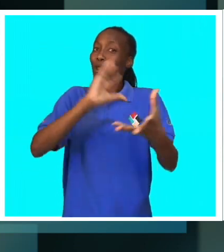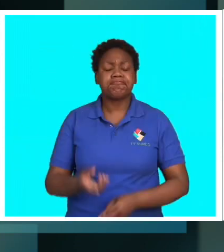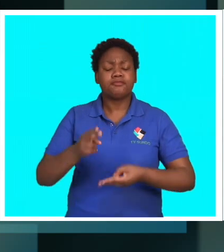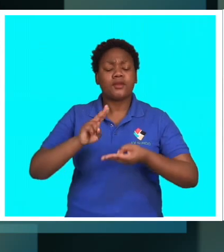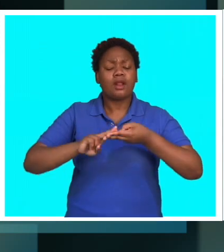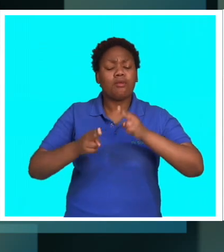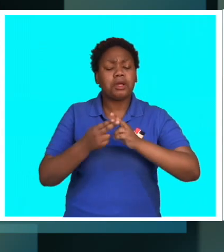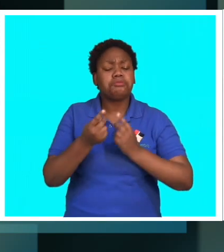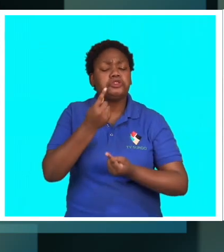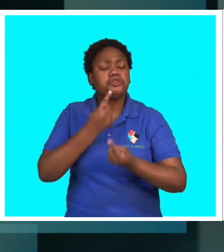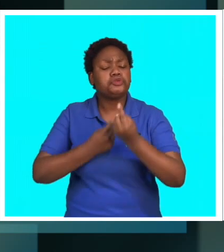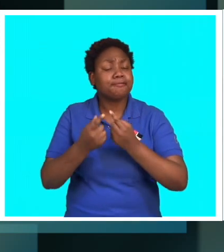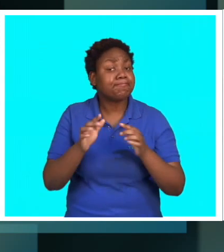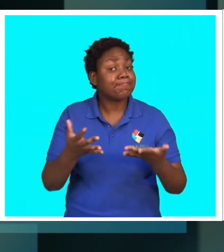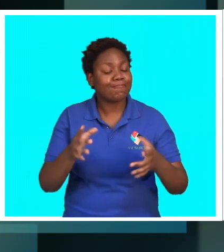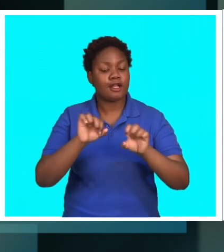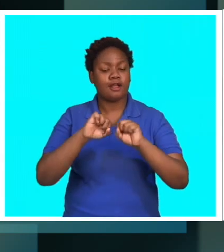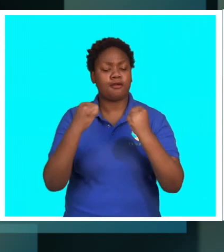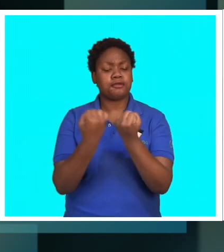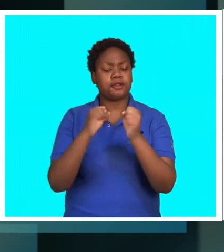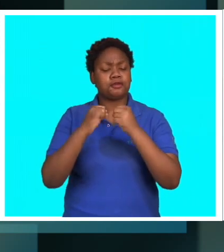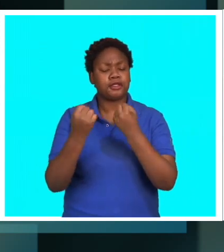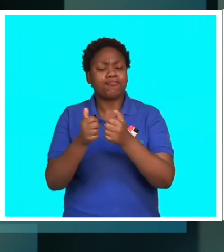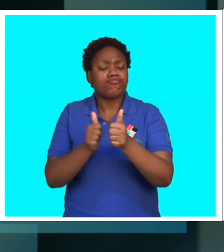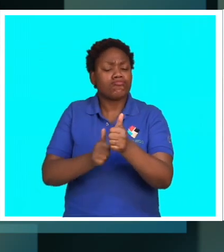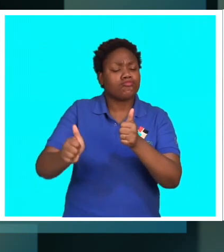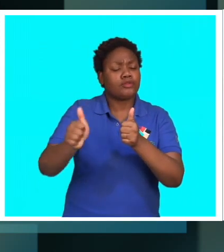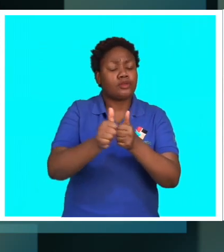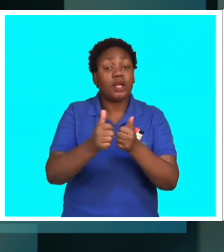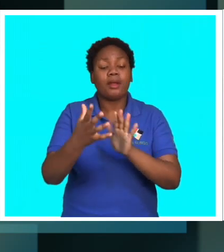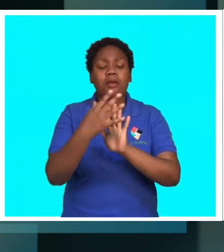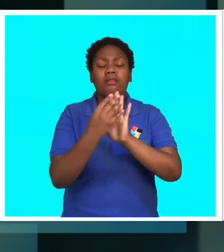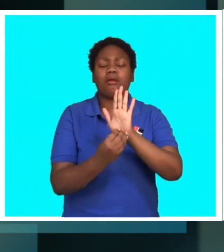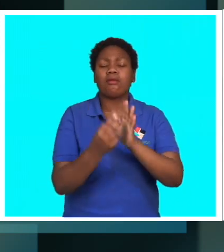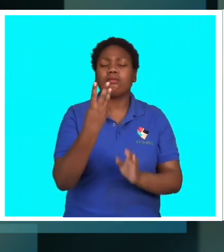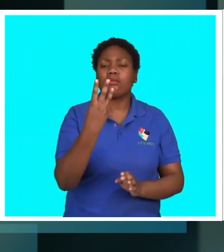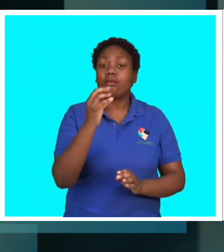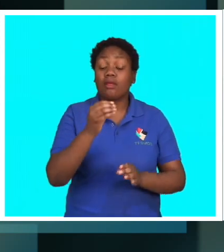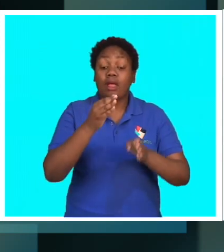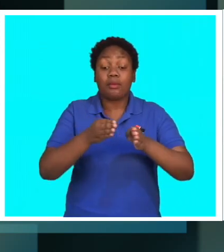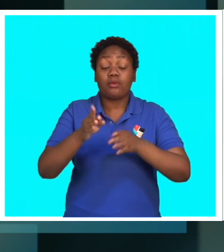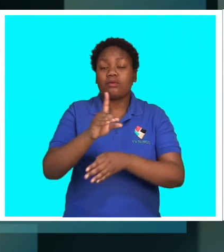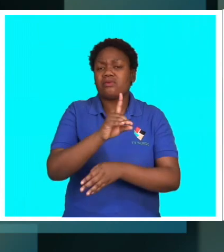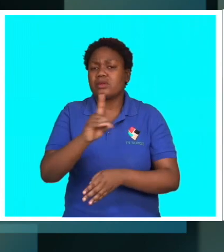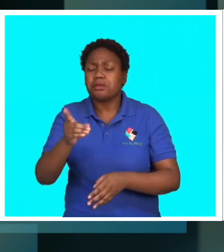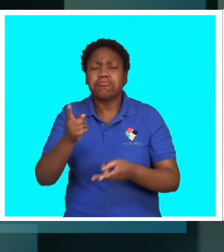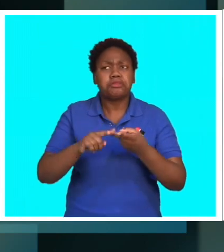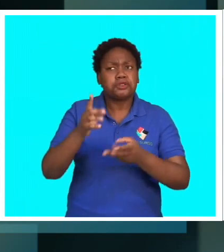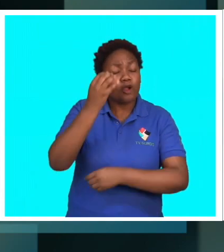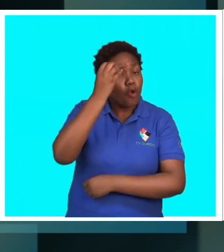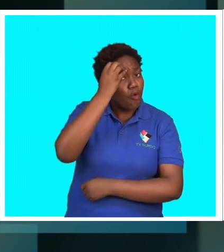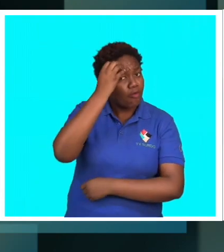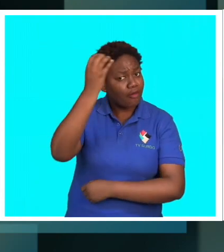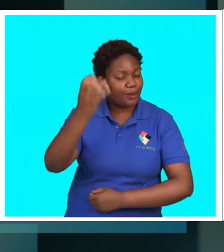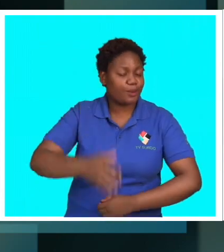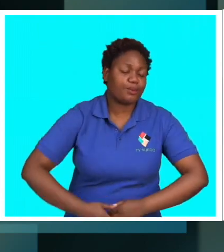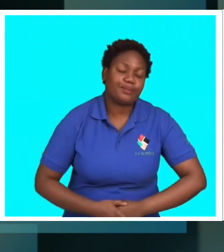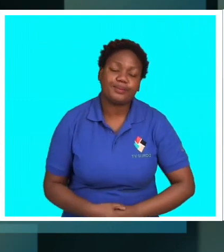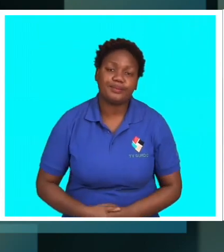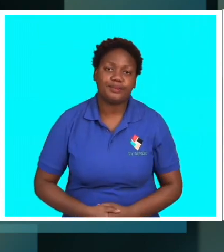todos nós. No encontro estiveram 30 representantes de associações de pessoas com deficiência do governo